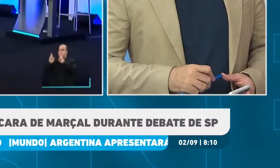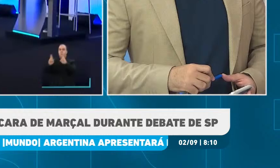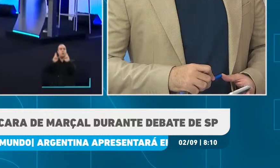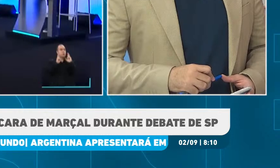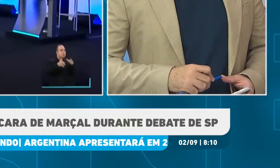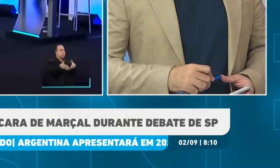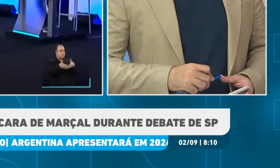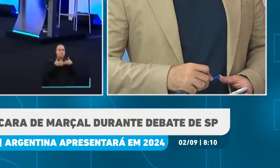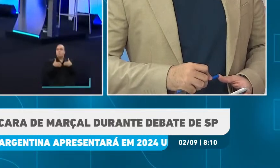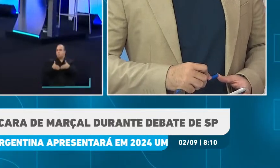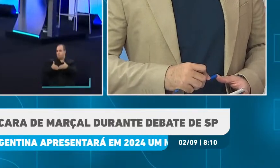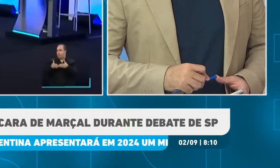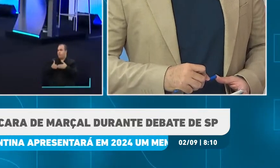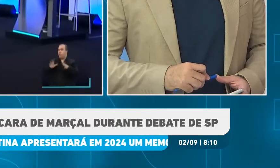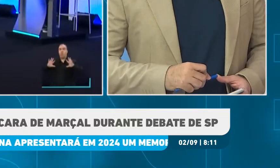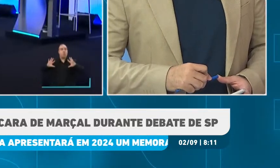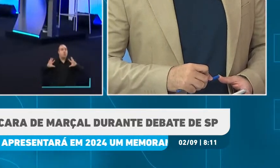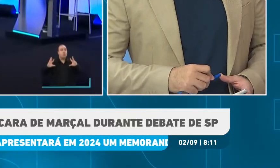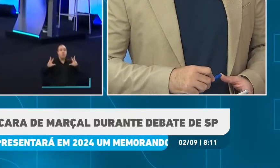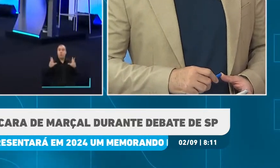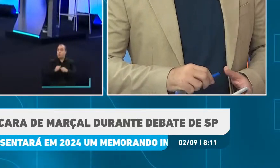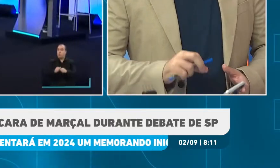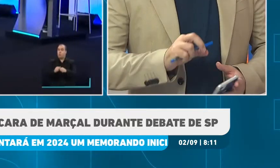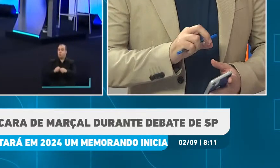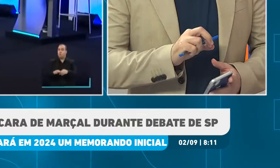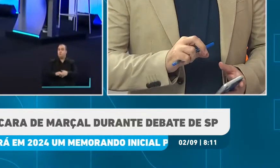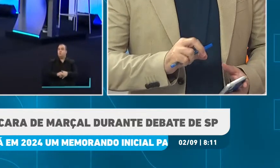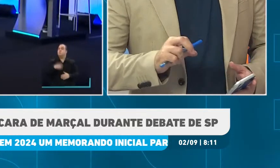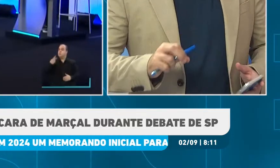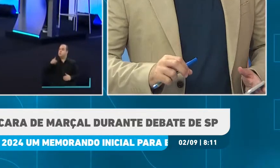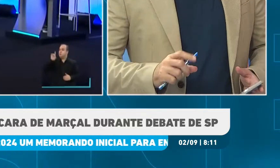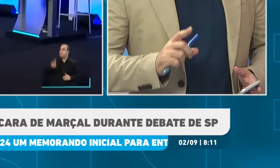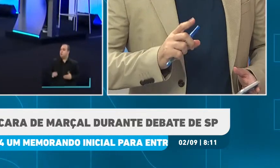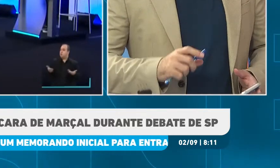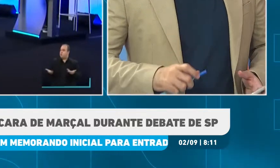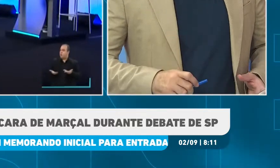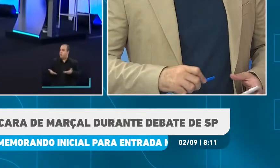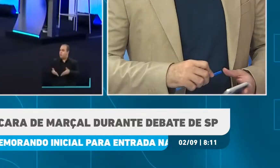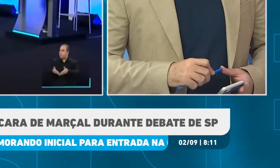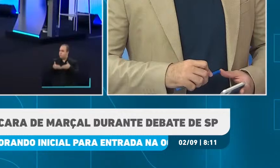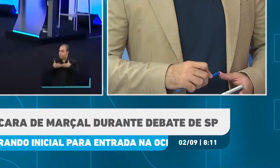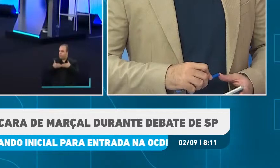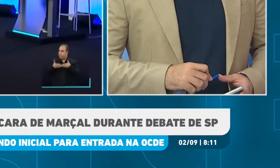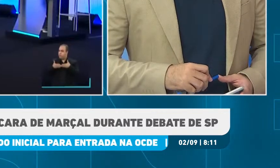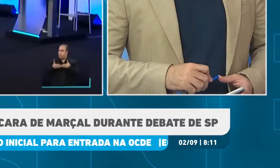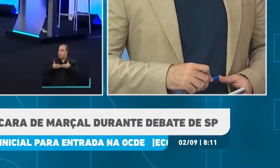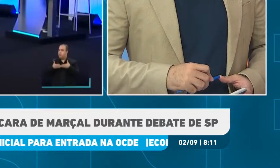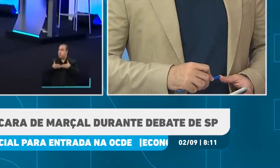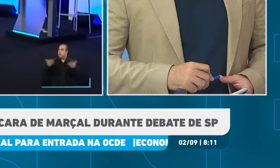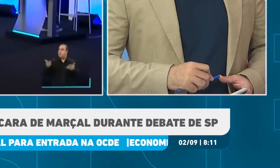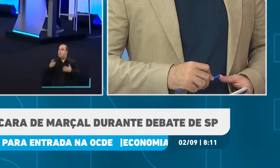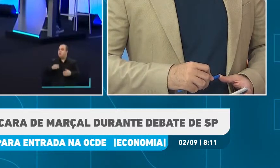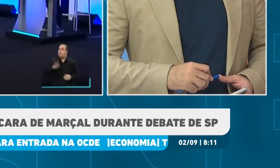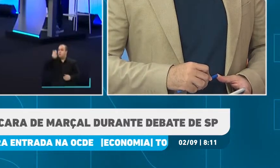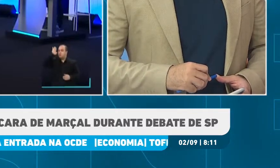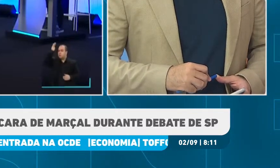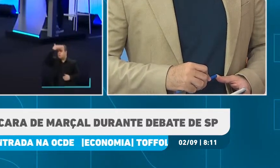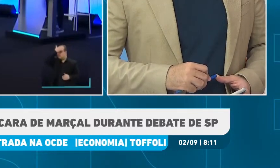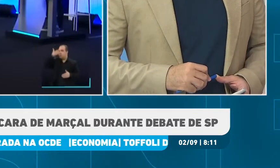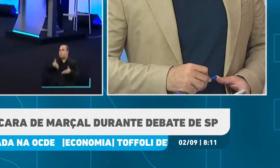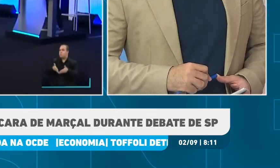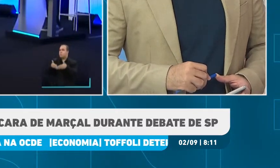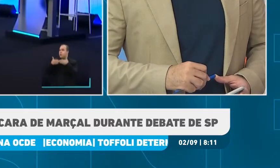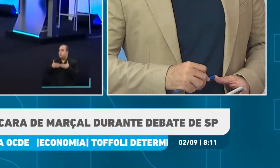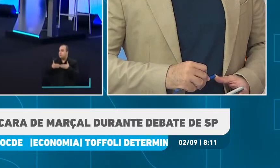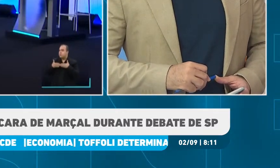de resposta que havia sido concedido para Marçal. Acabou, pontuou, antes de chamar o intervalo.